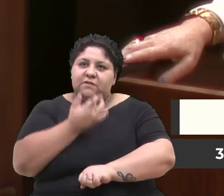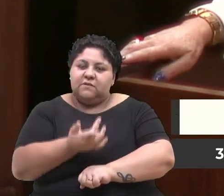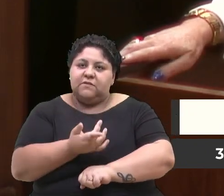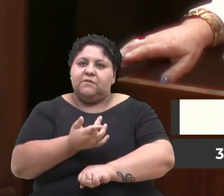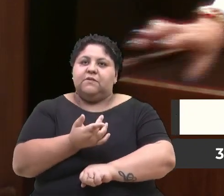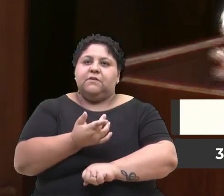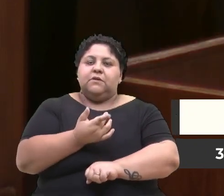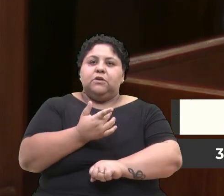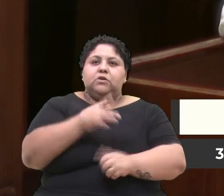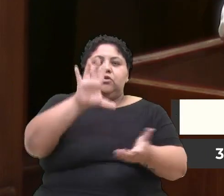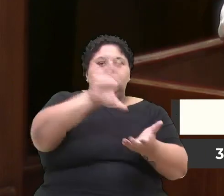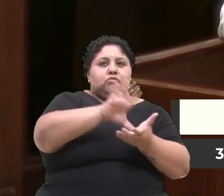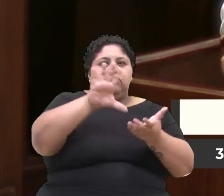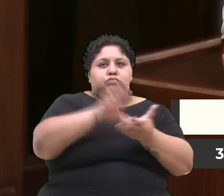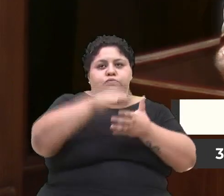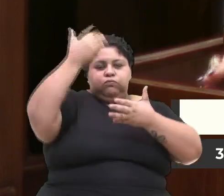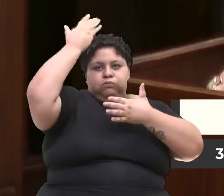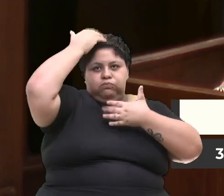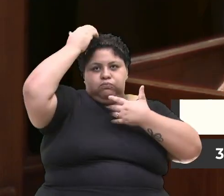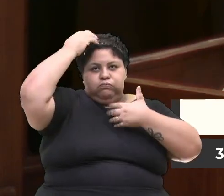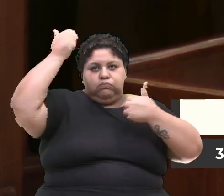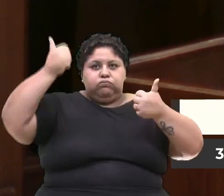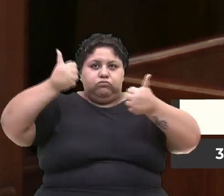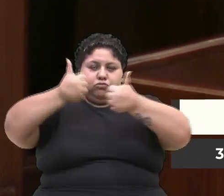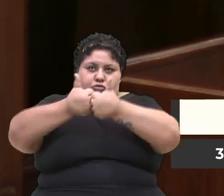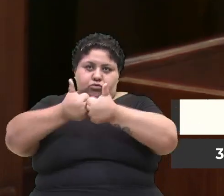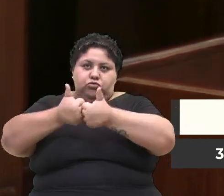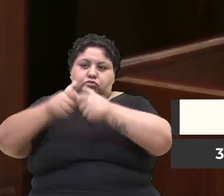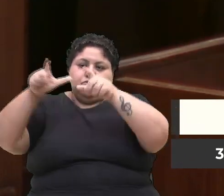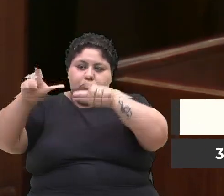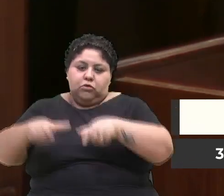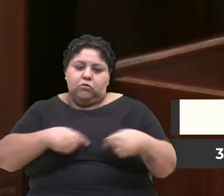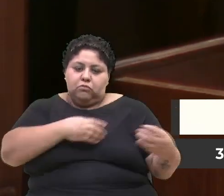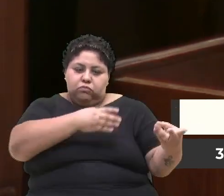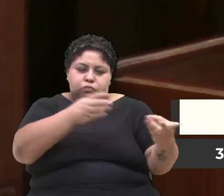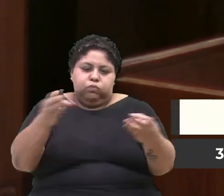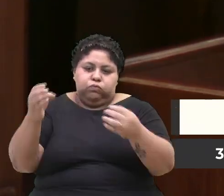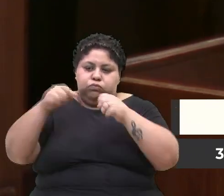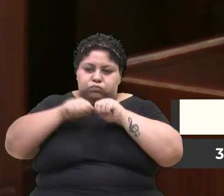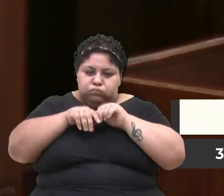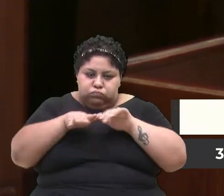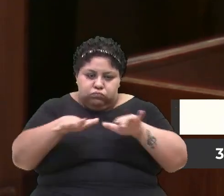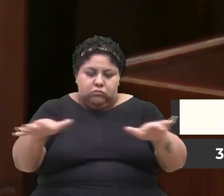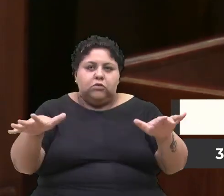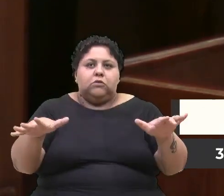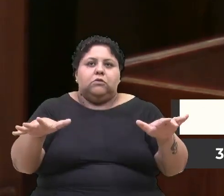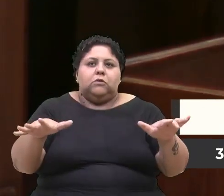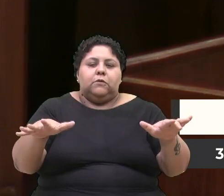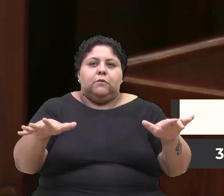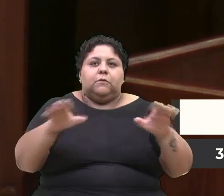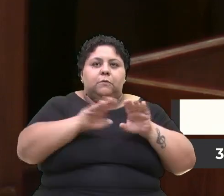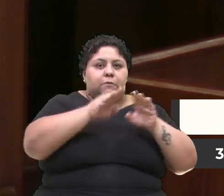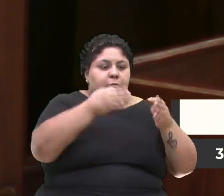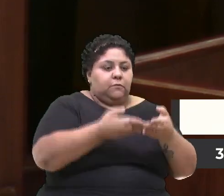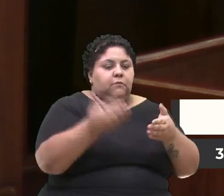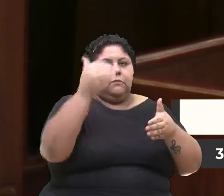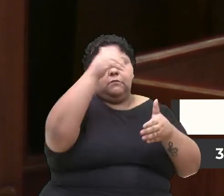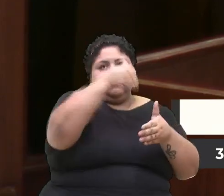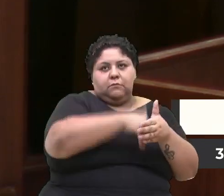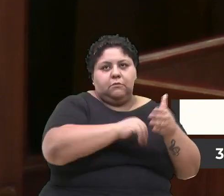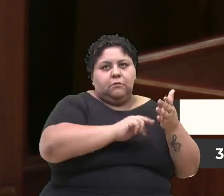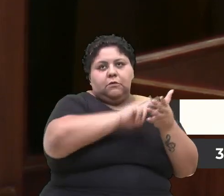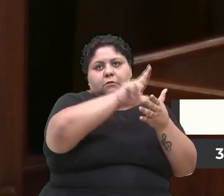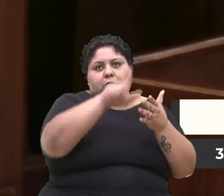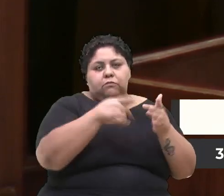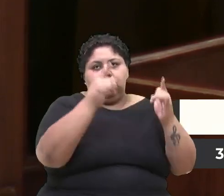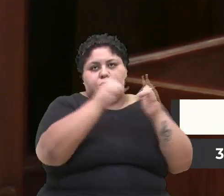da comissão com o Comitê Pop Rua, que é muito mais amplo que a comissão, que inclui várias entidades